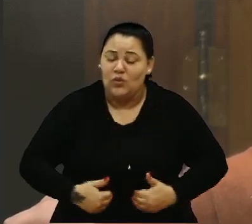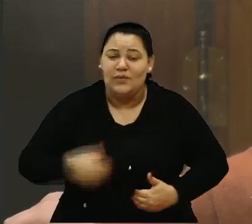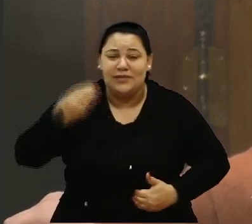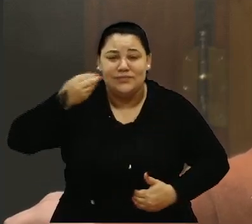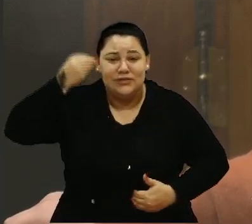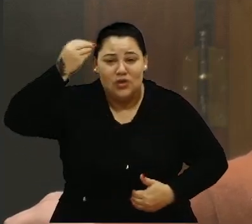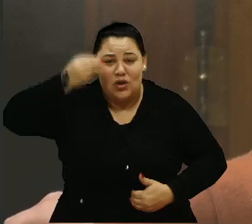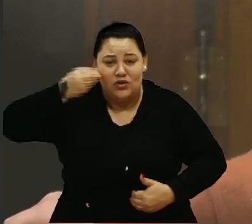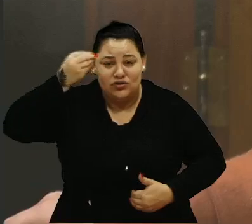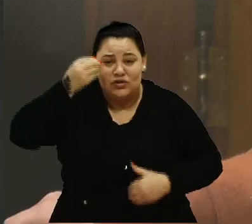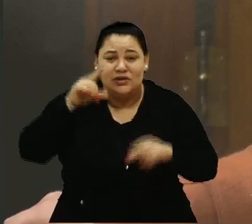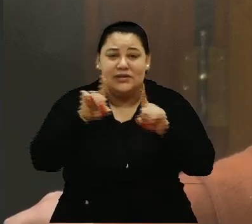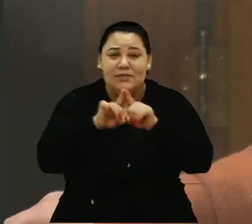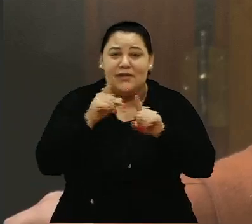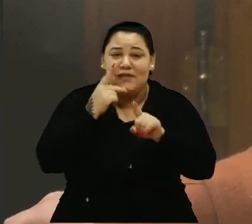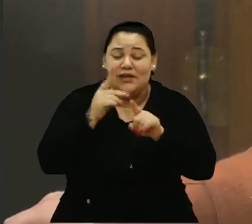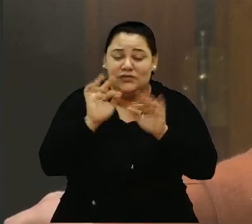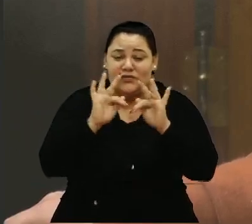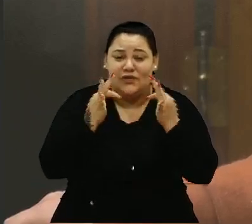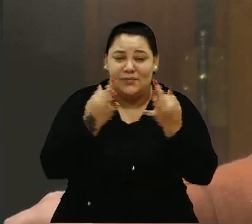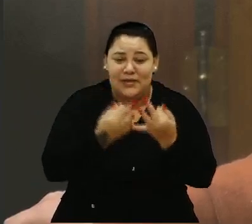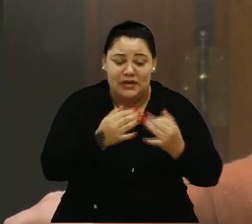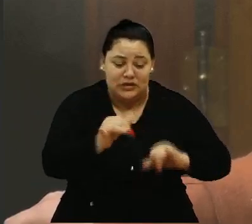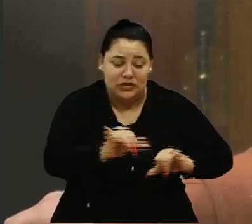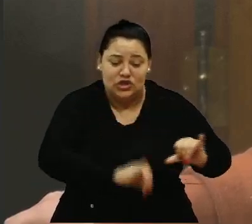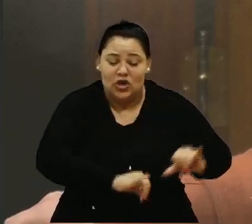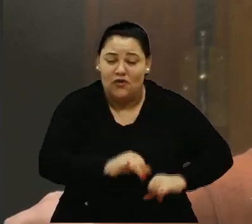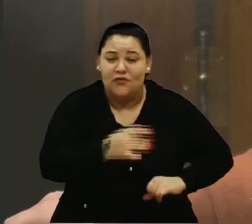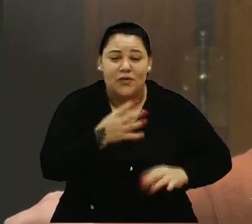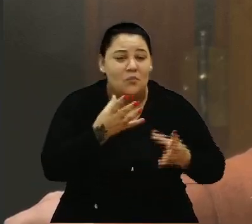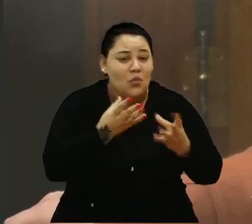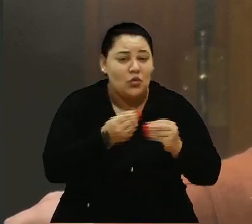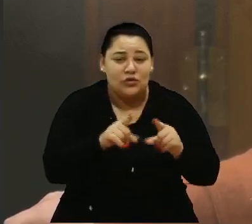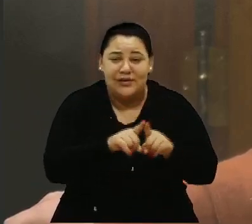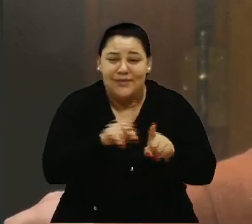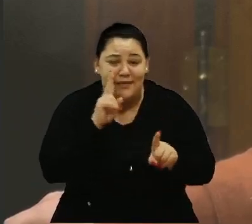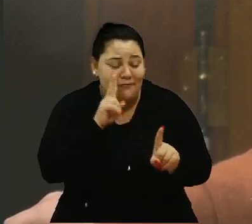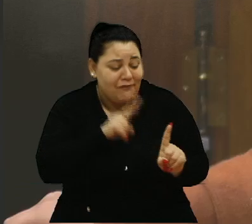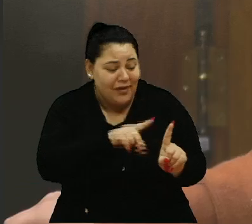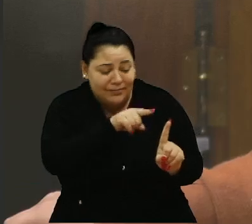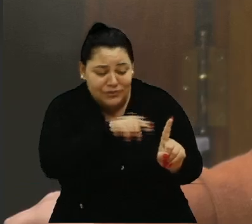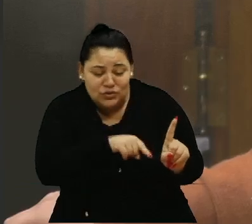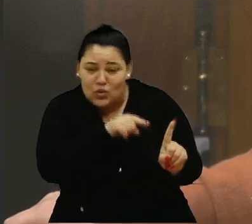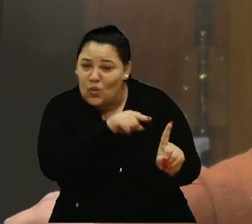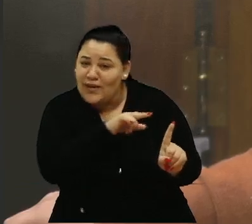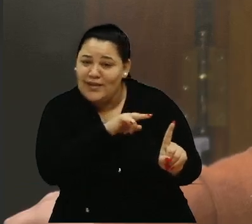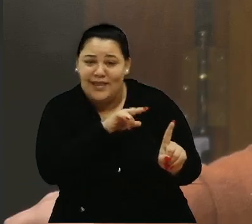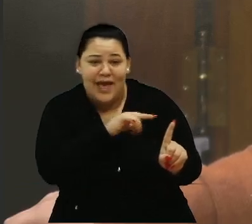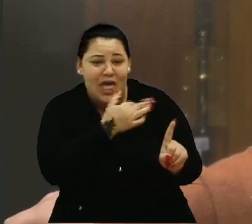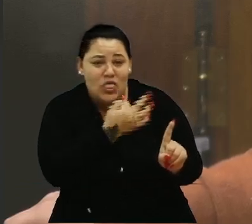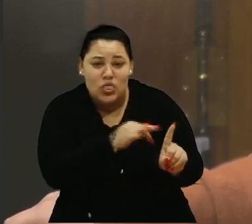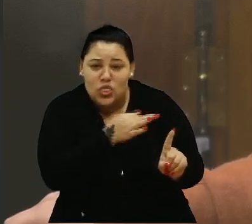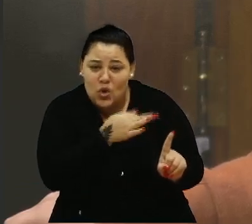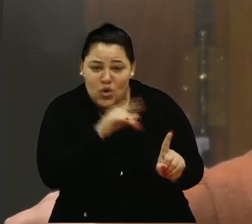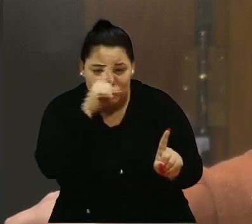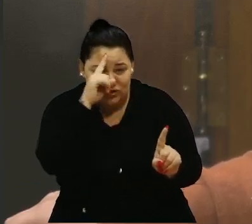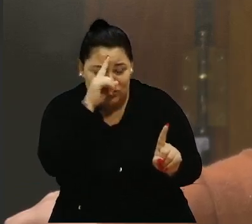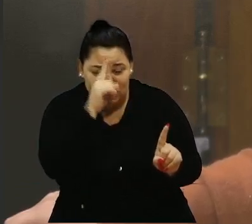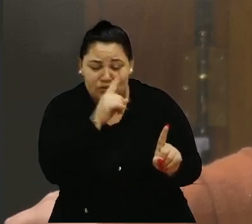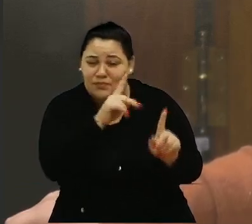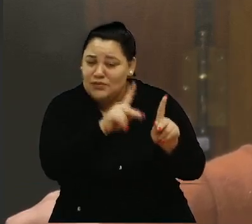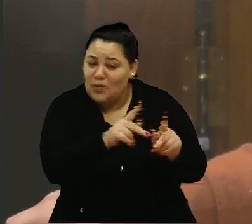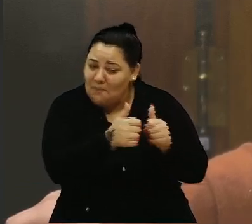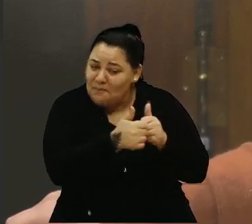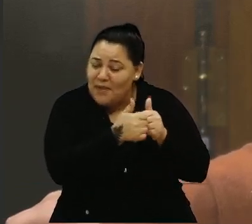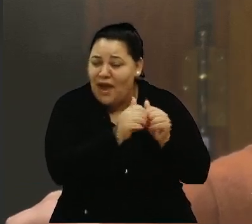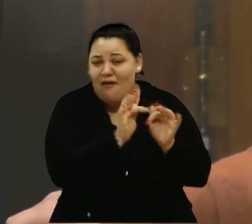dos familiares que sofrem muito ao ver seus companheiros ou companheiras ou pessoas próximas à família